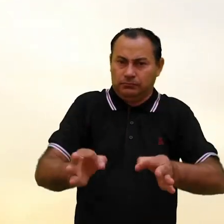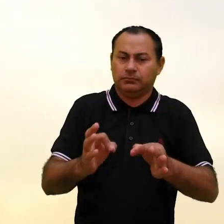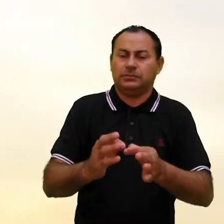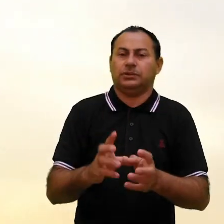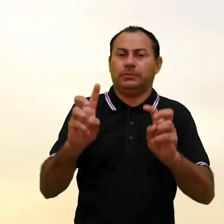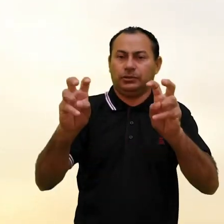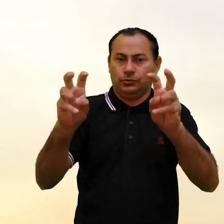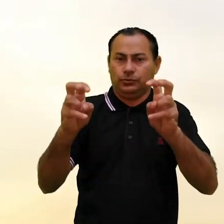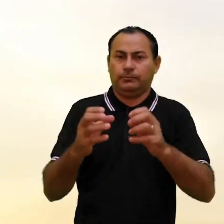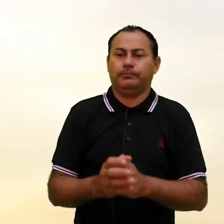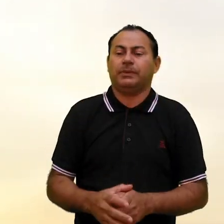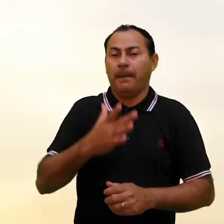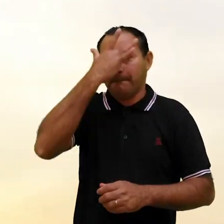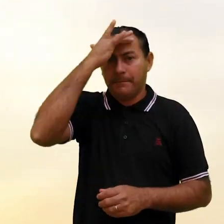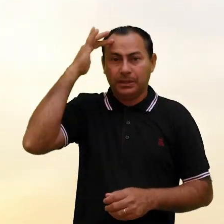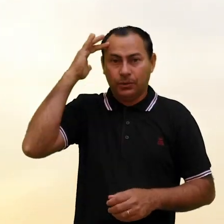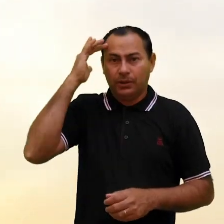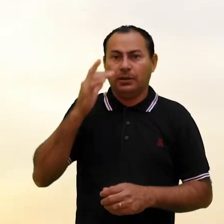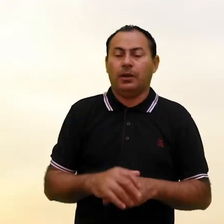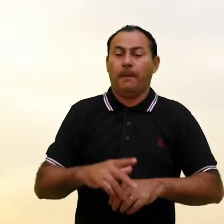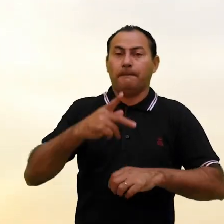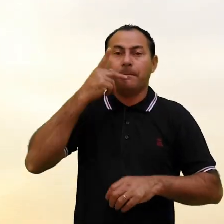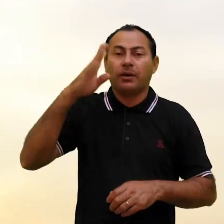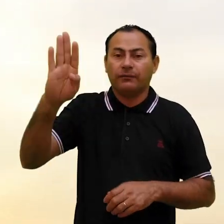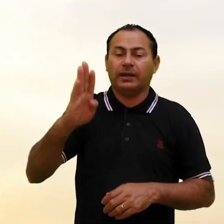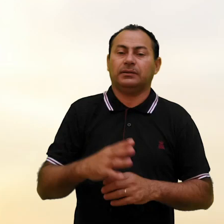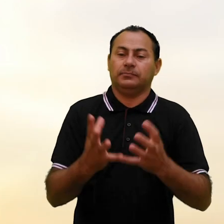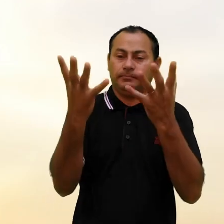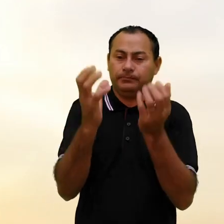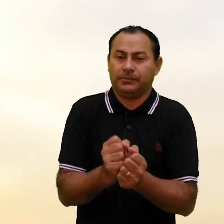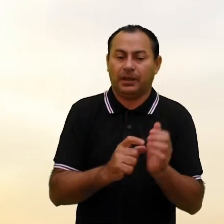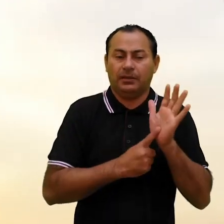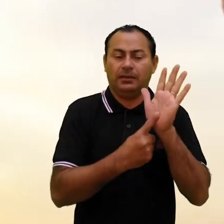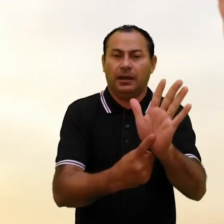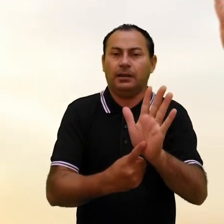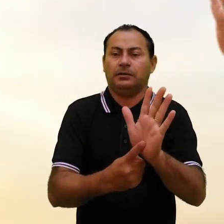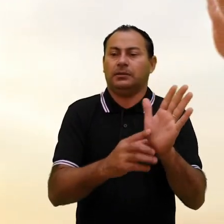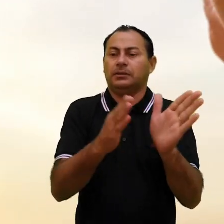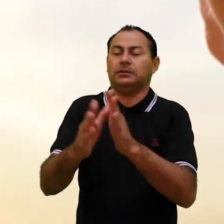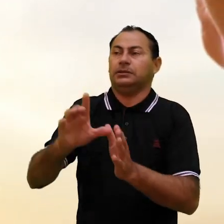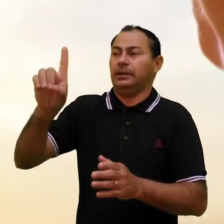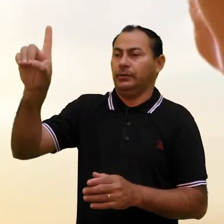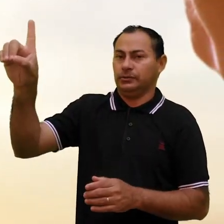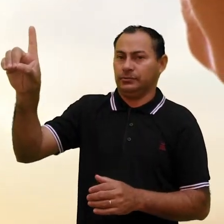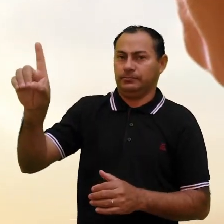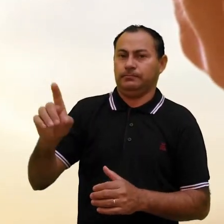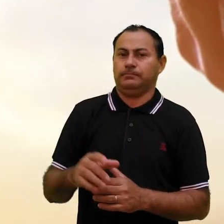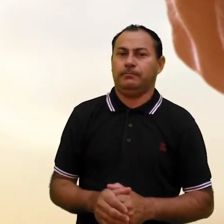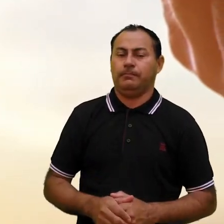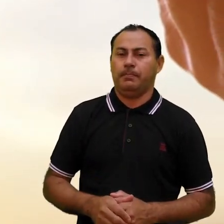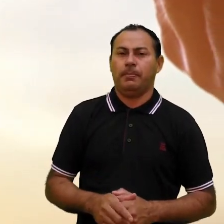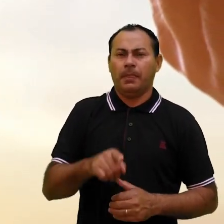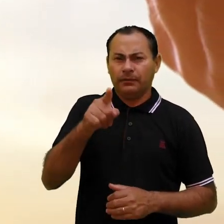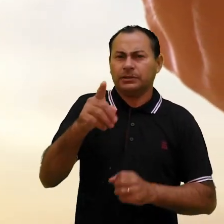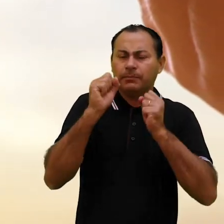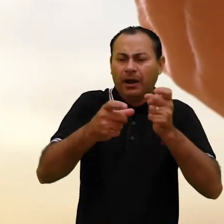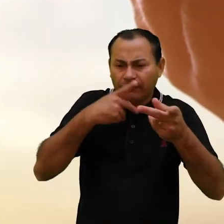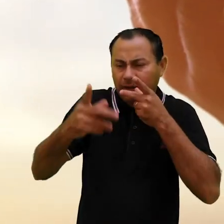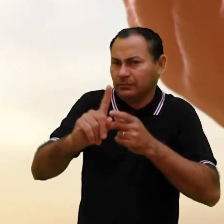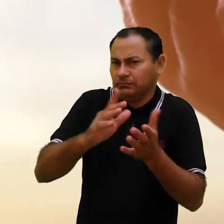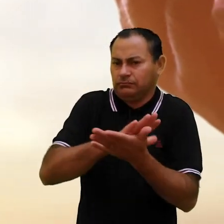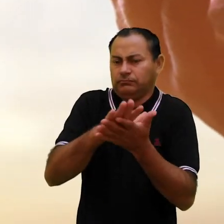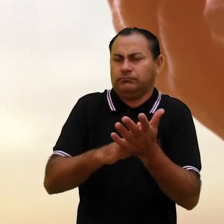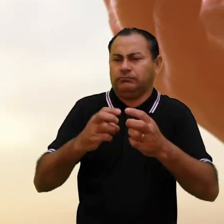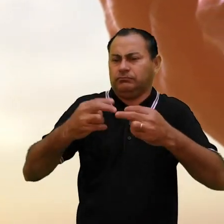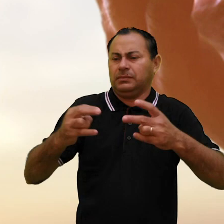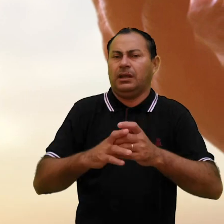sobre o assunto. Essa pessoa é o profeta que recebeu uma revelação da parte de Deus. Você pode dizer que não